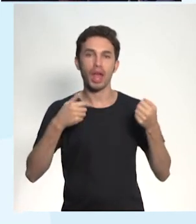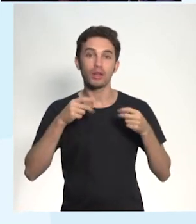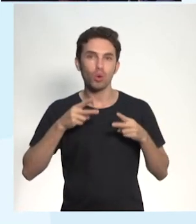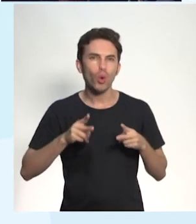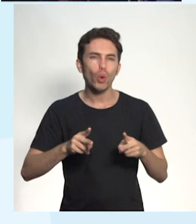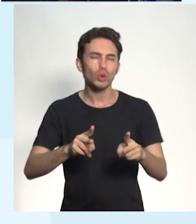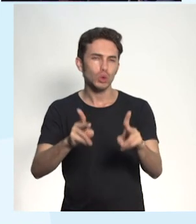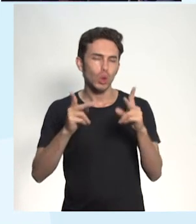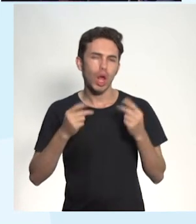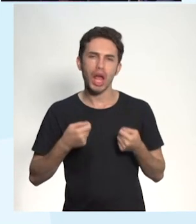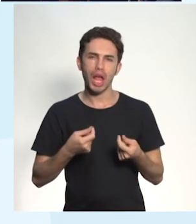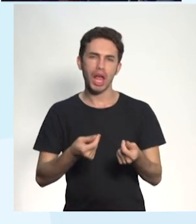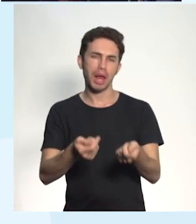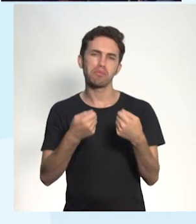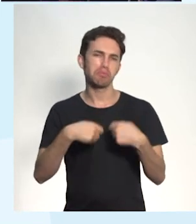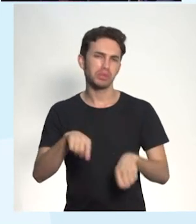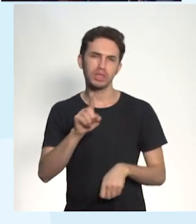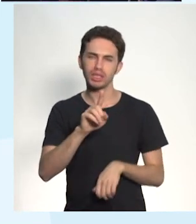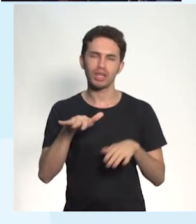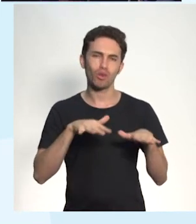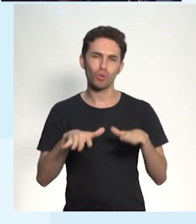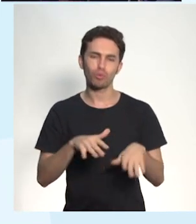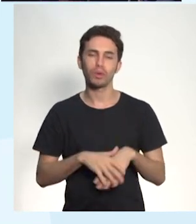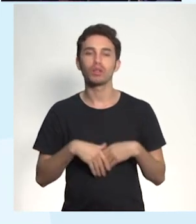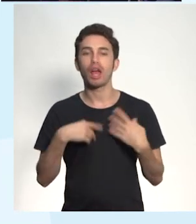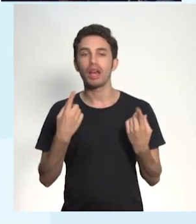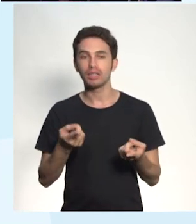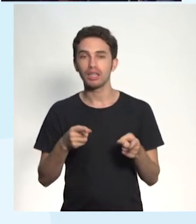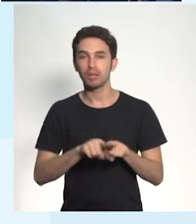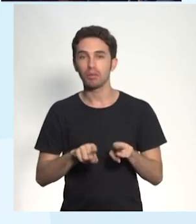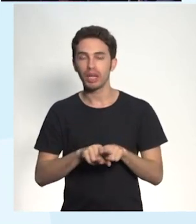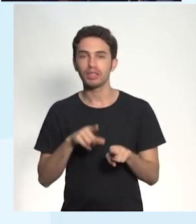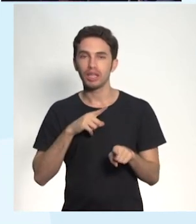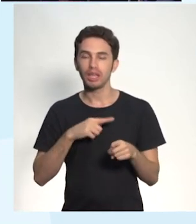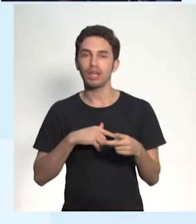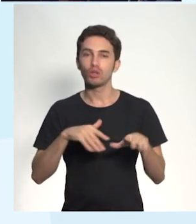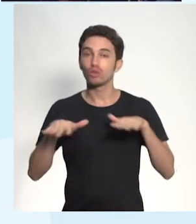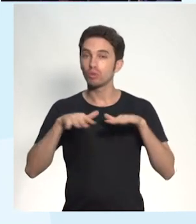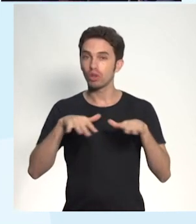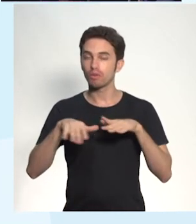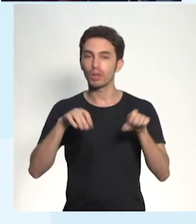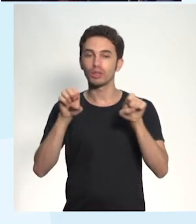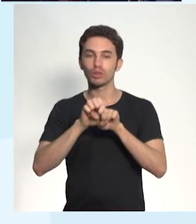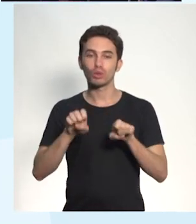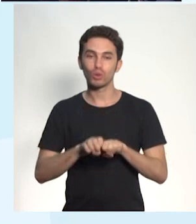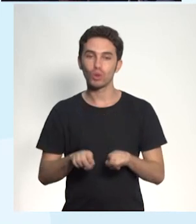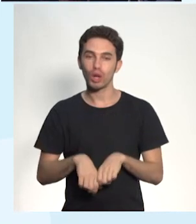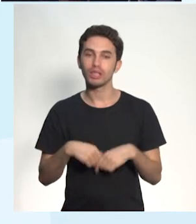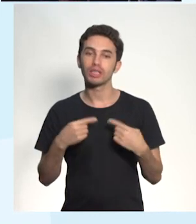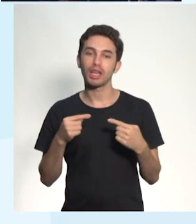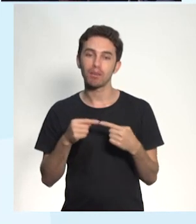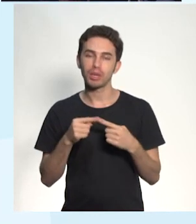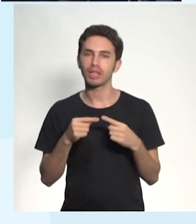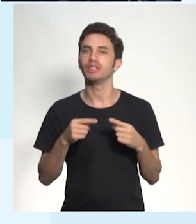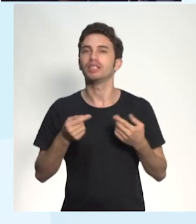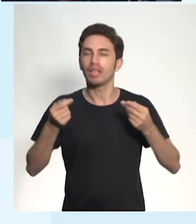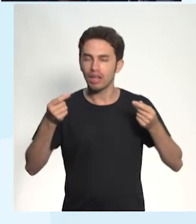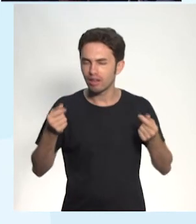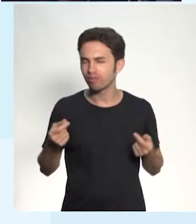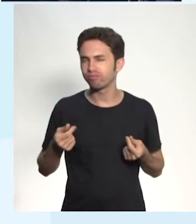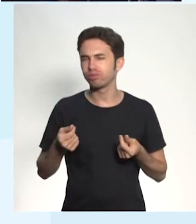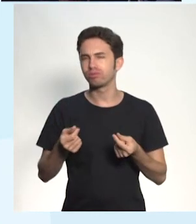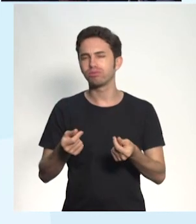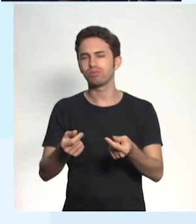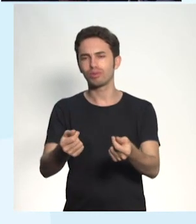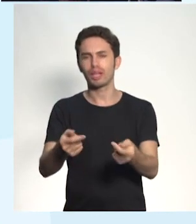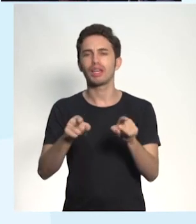perpetuação, vamos dizer assim, desse movimento. Mas a gente também tem movimentos estruturais, que são movimentos duradouros, né, que eles vão lutar aí